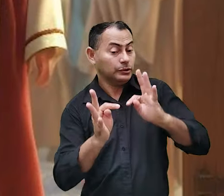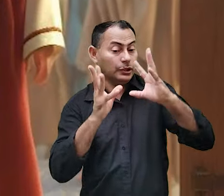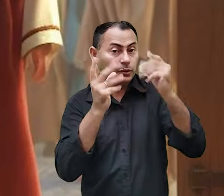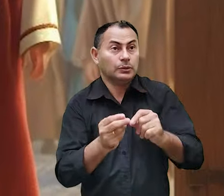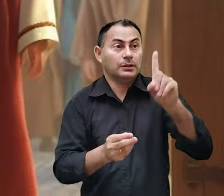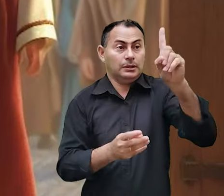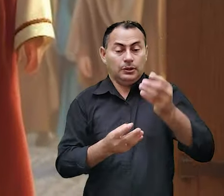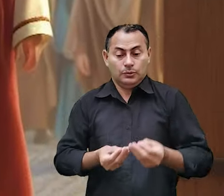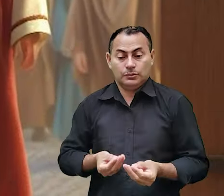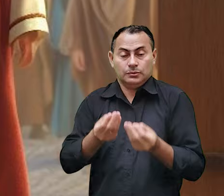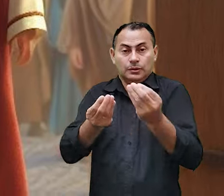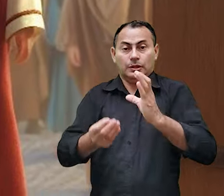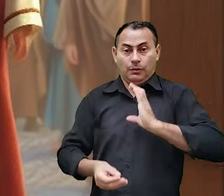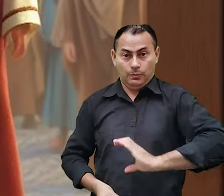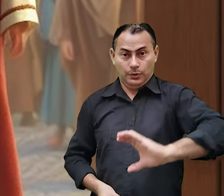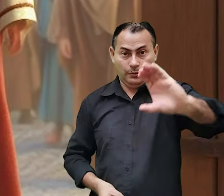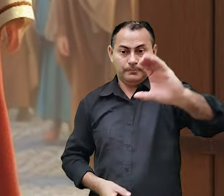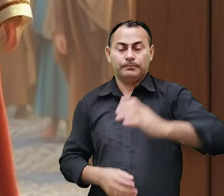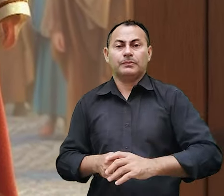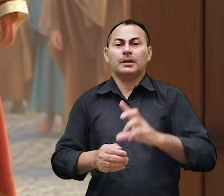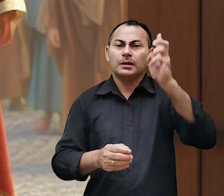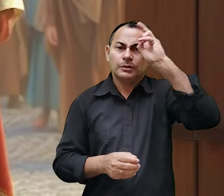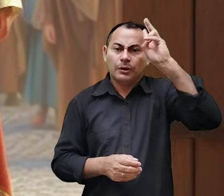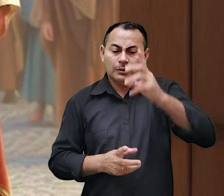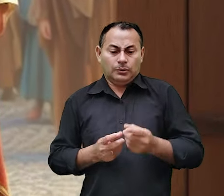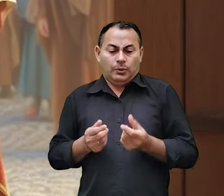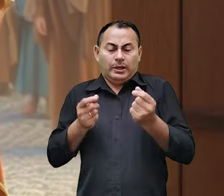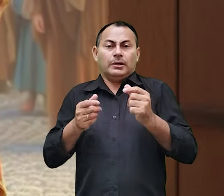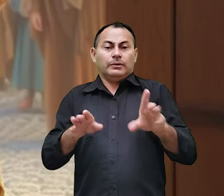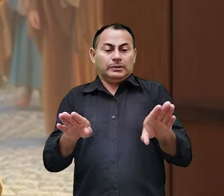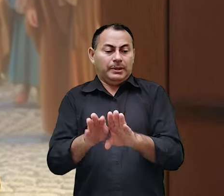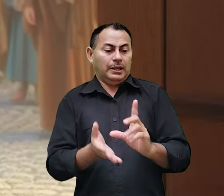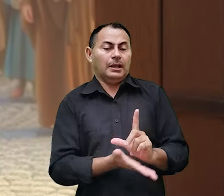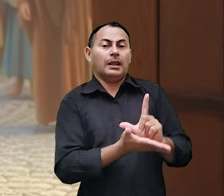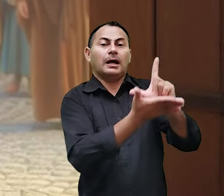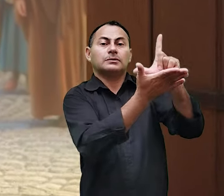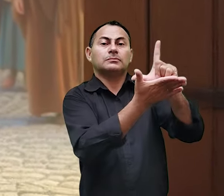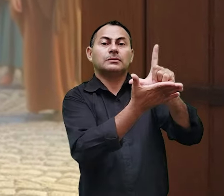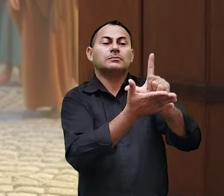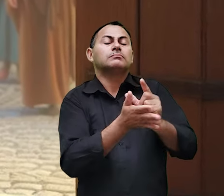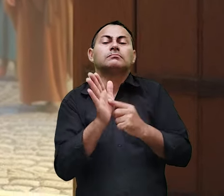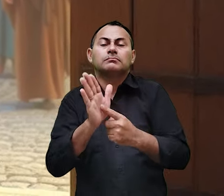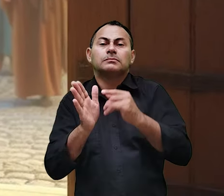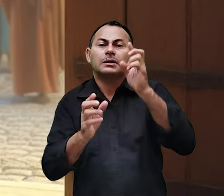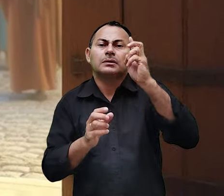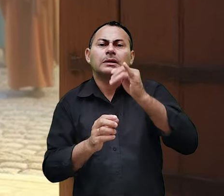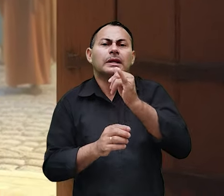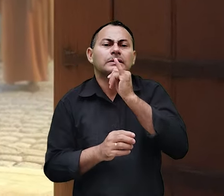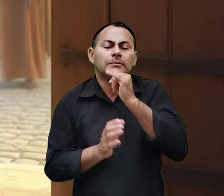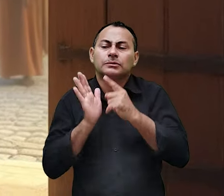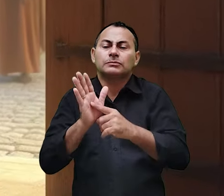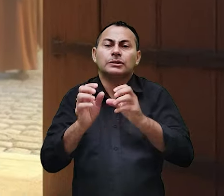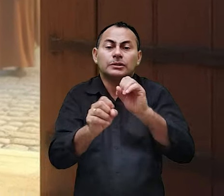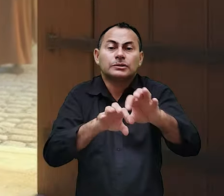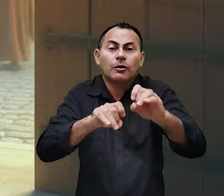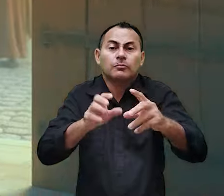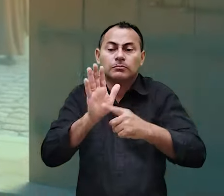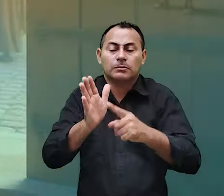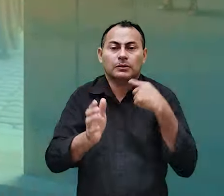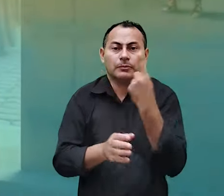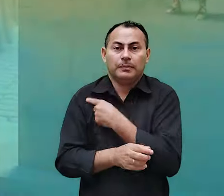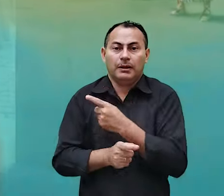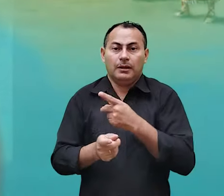administrador fiel de tudo que Deus nos confiou. E a parábola do rico e do Lázaro, que ilustração ela traz para